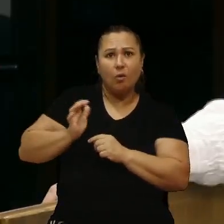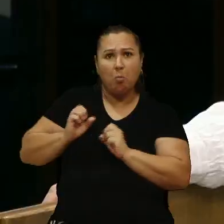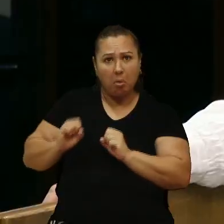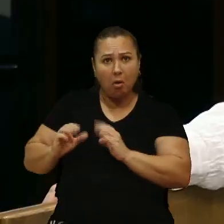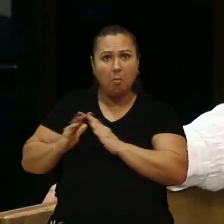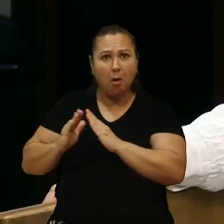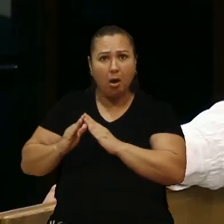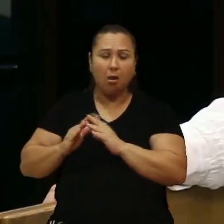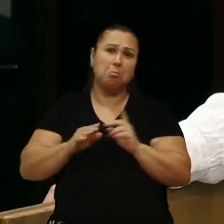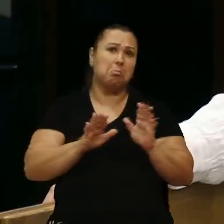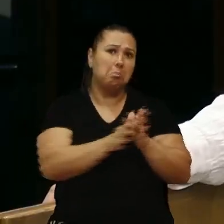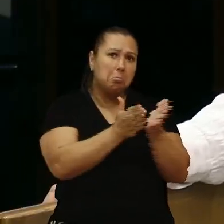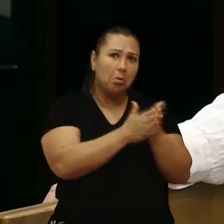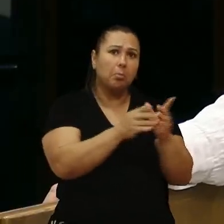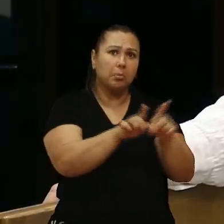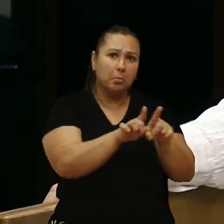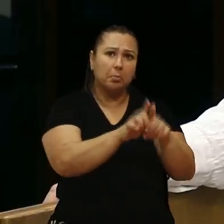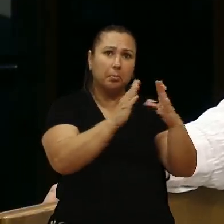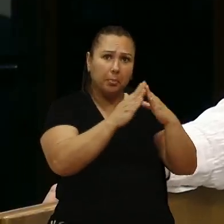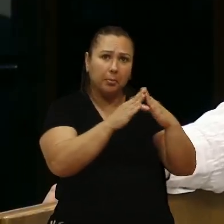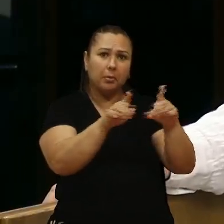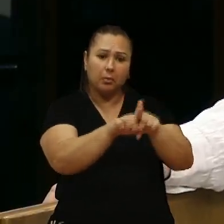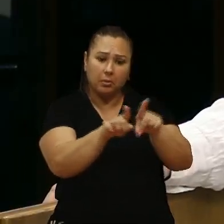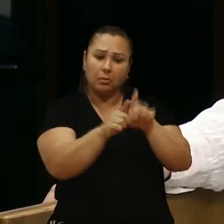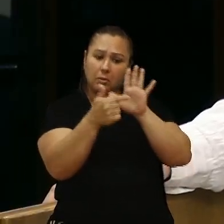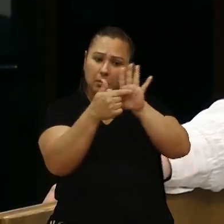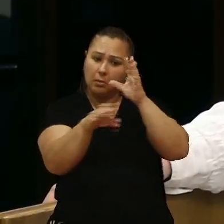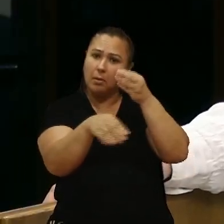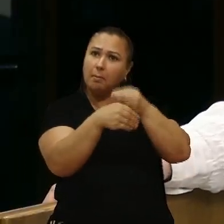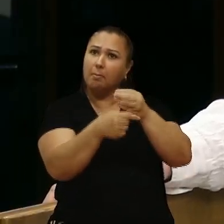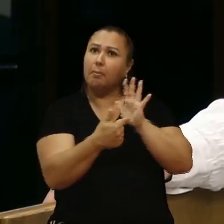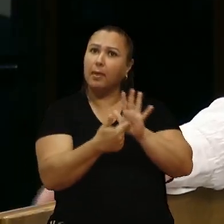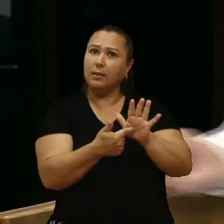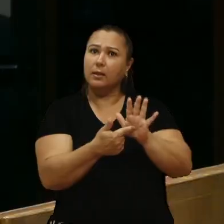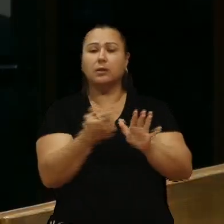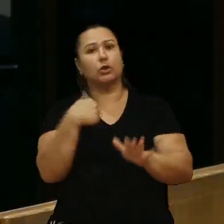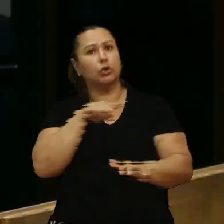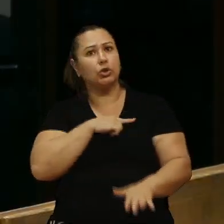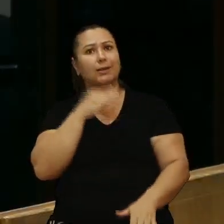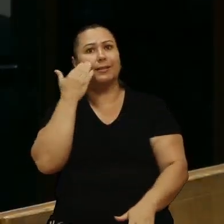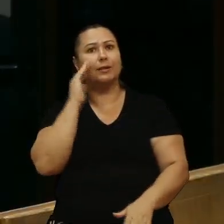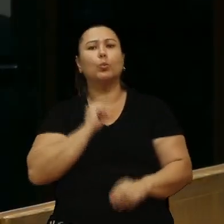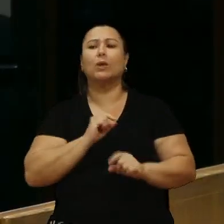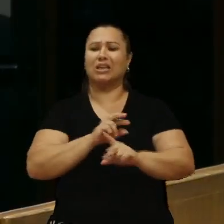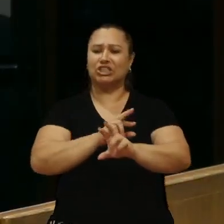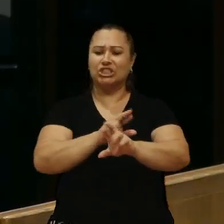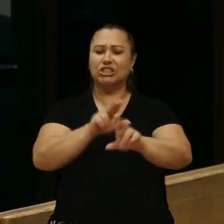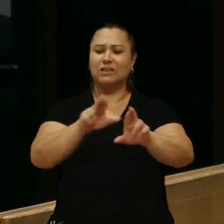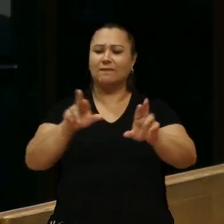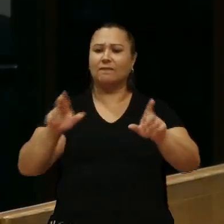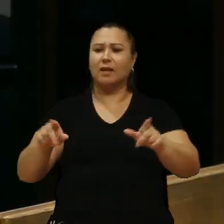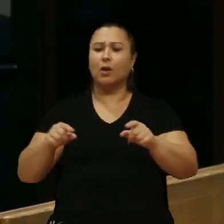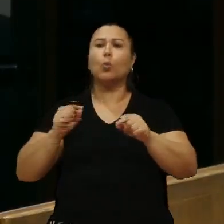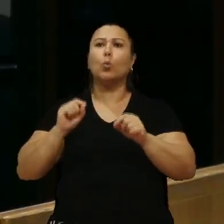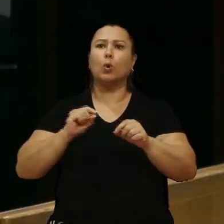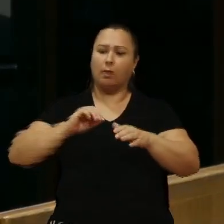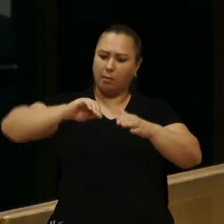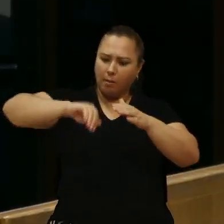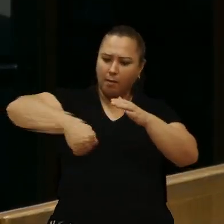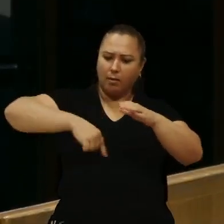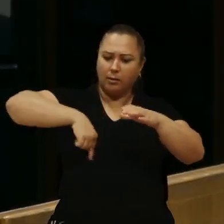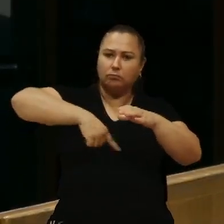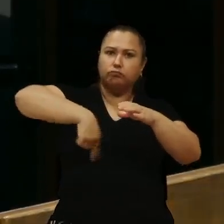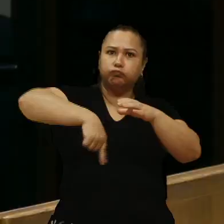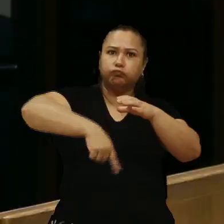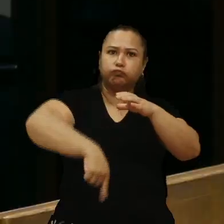também. E nós apresentamos emenda. Nós entendemos que os diversos poços artesianos furados